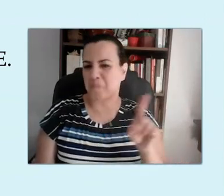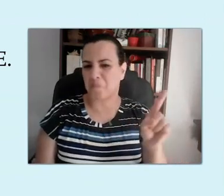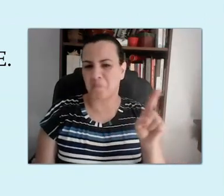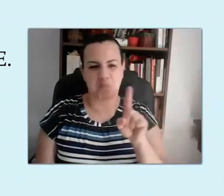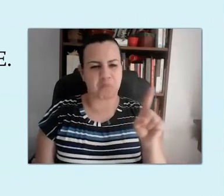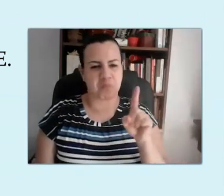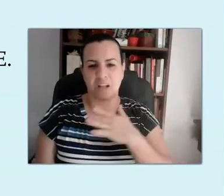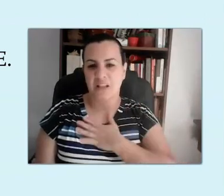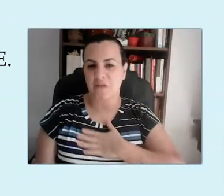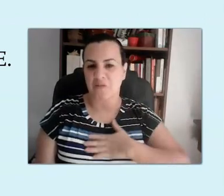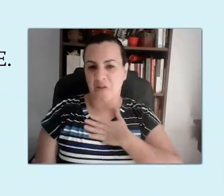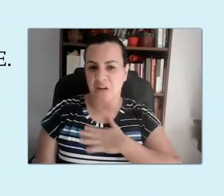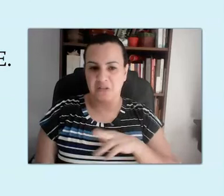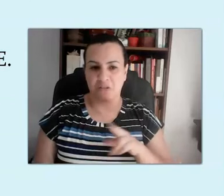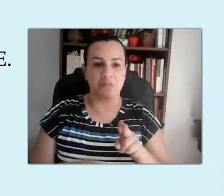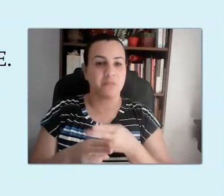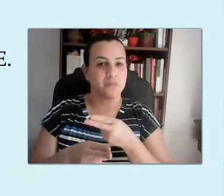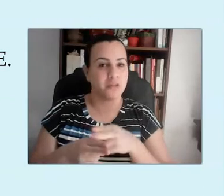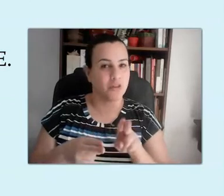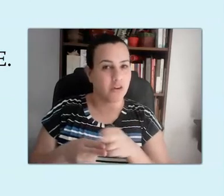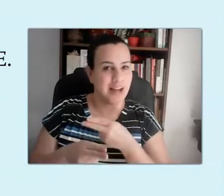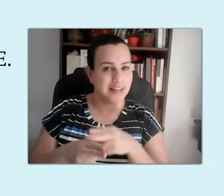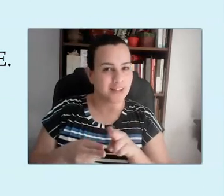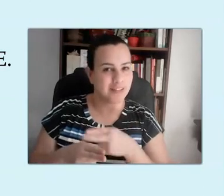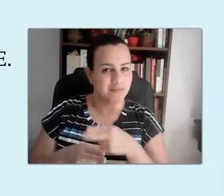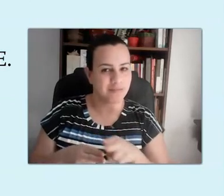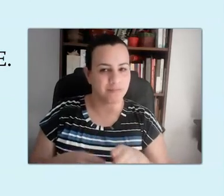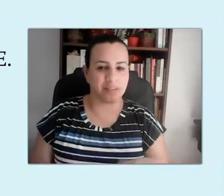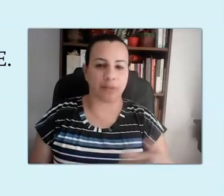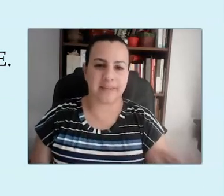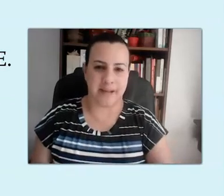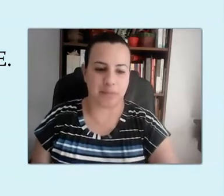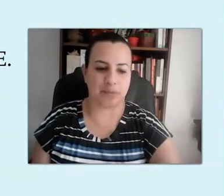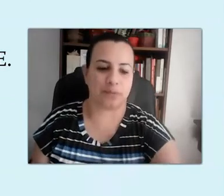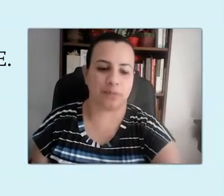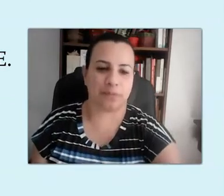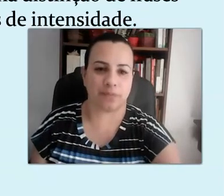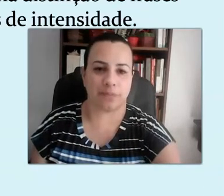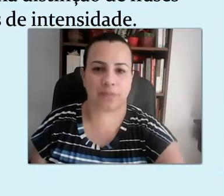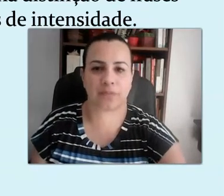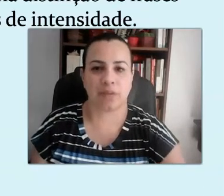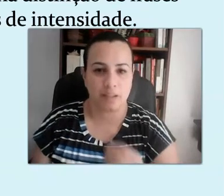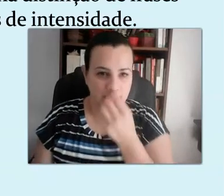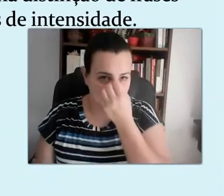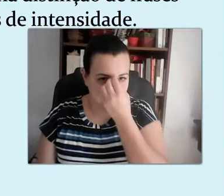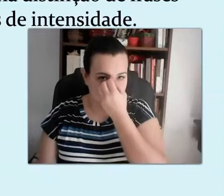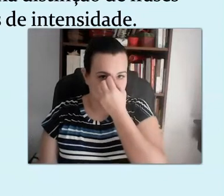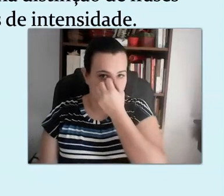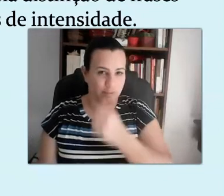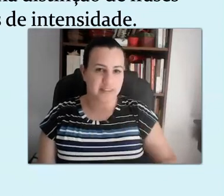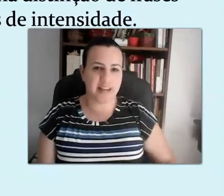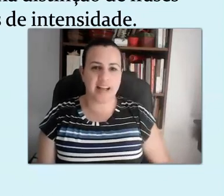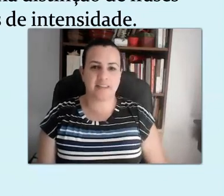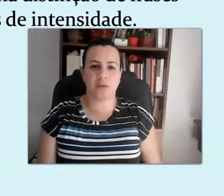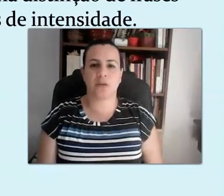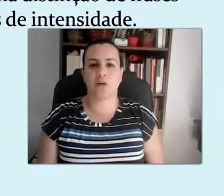Eu não gosto de chocolate. São exemplos. Então, as